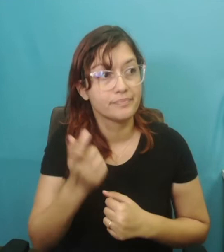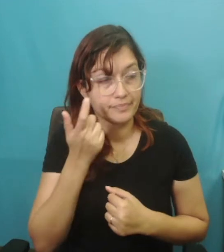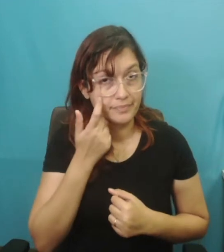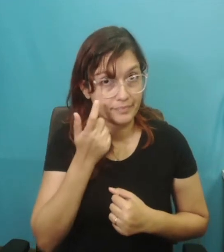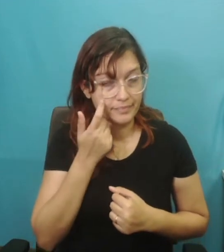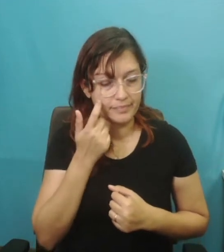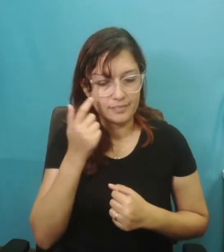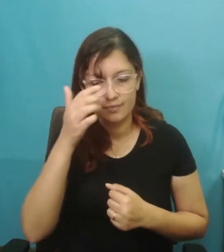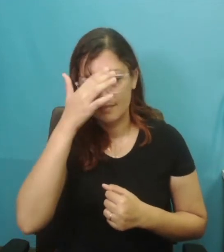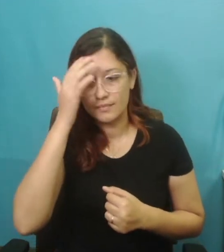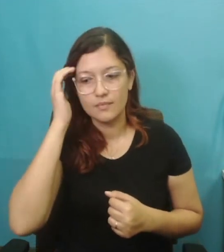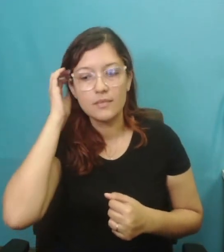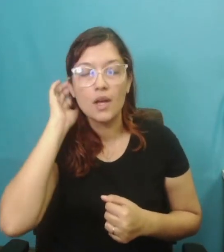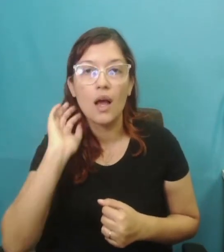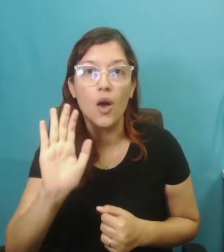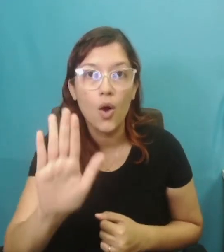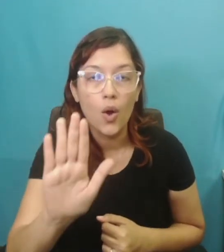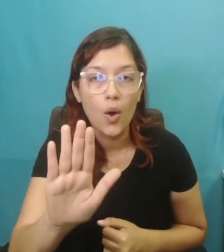Então, vamos lá.